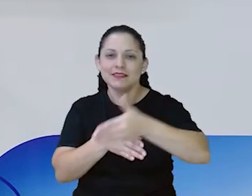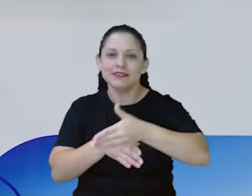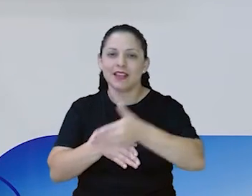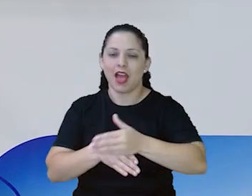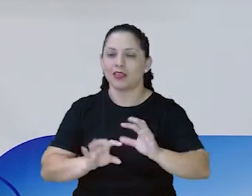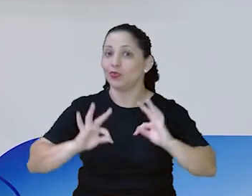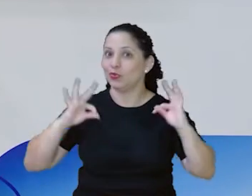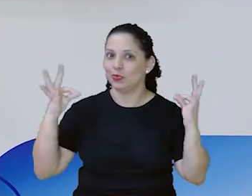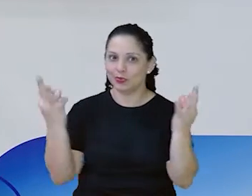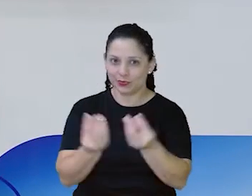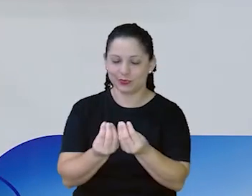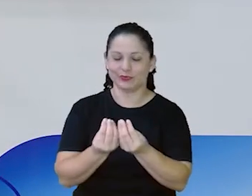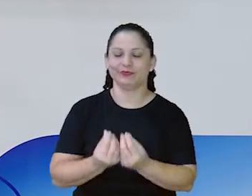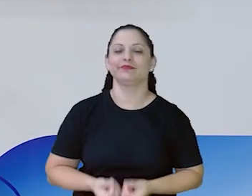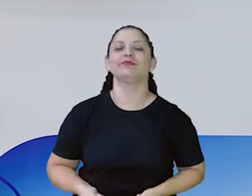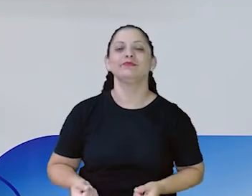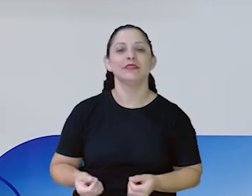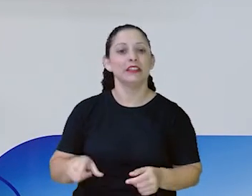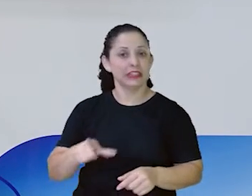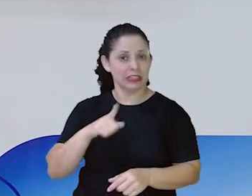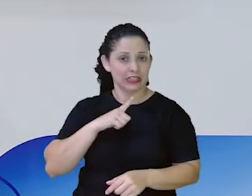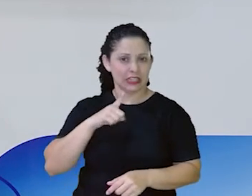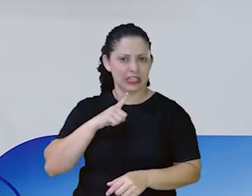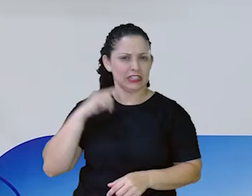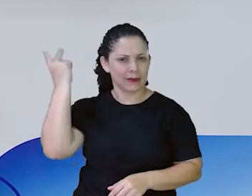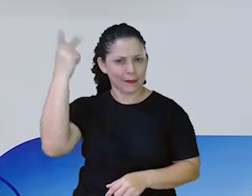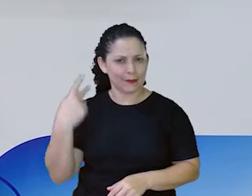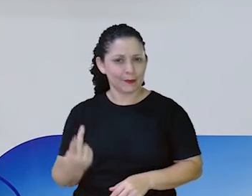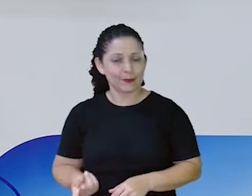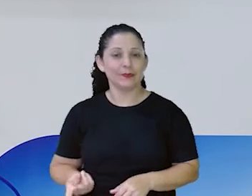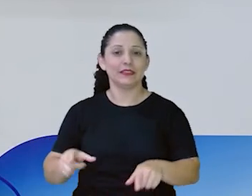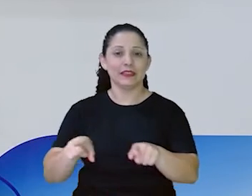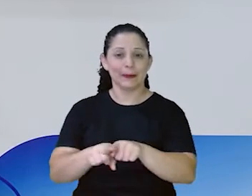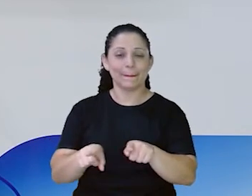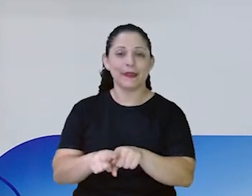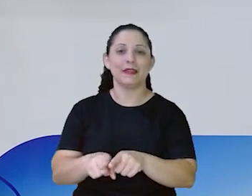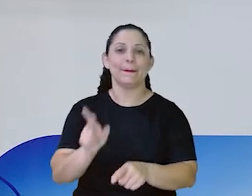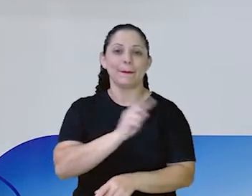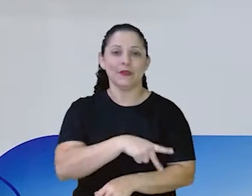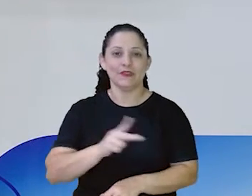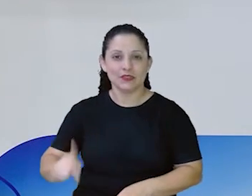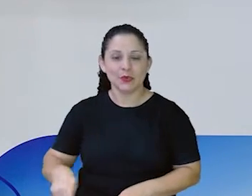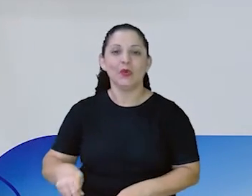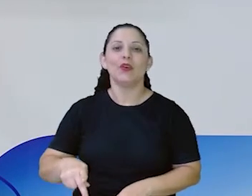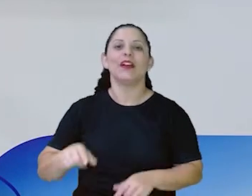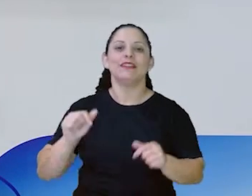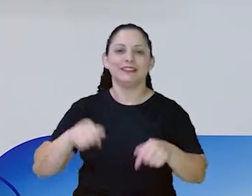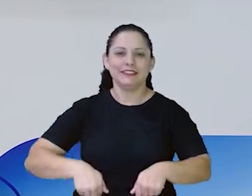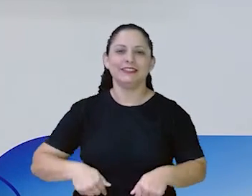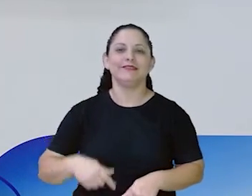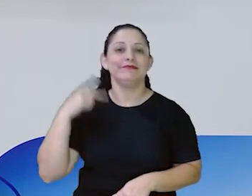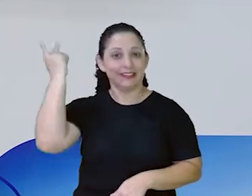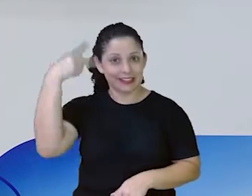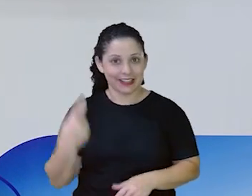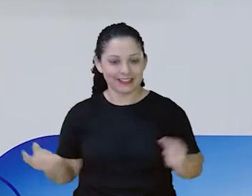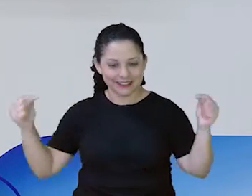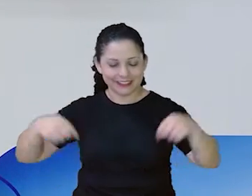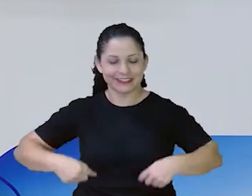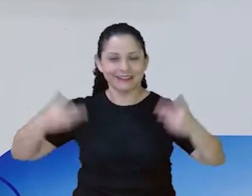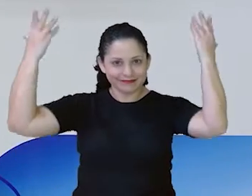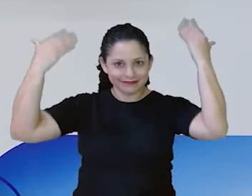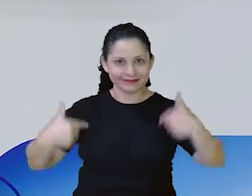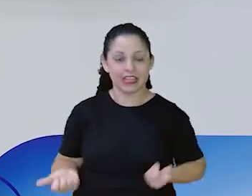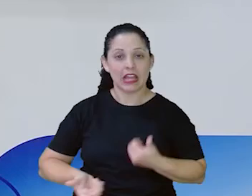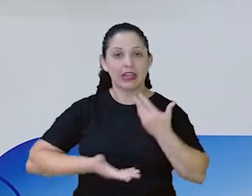as nossas aulas. Além de mim, da professora Kedma, está aqui no estúdio junto com a gente, a Késia, fazendo a interpretação de Libras dessa